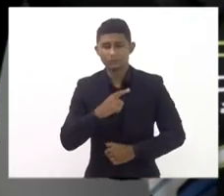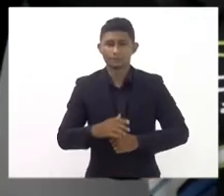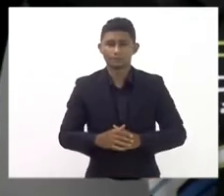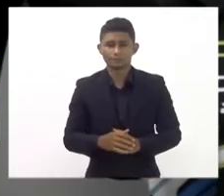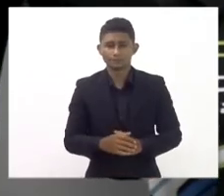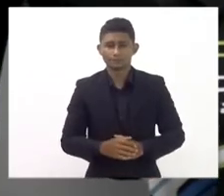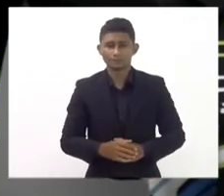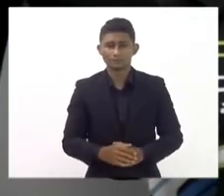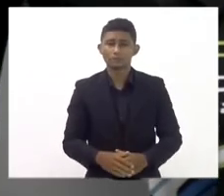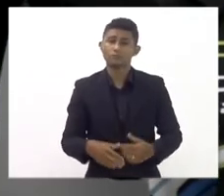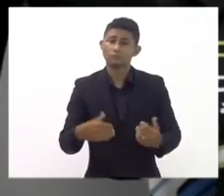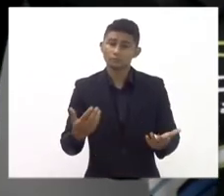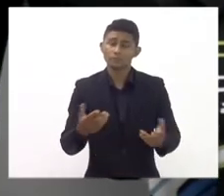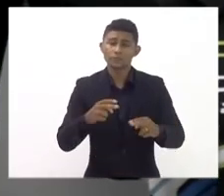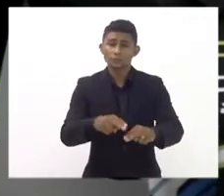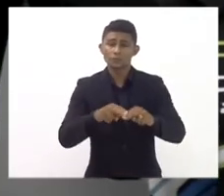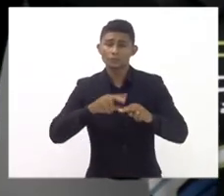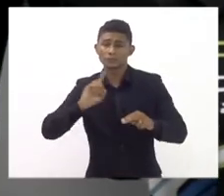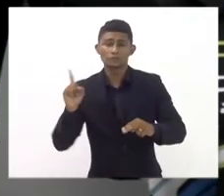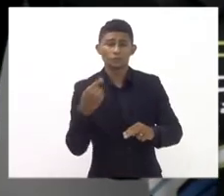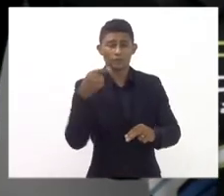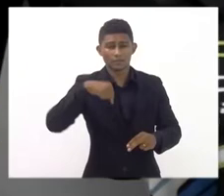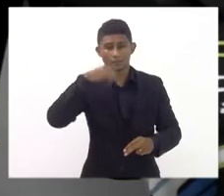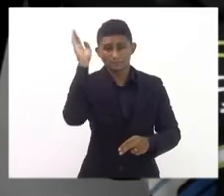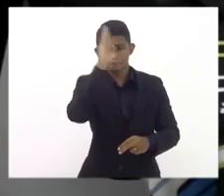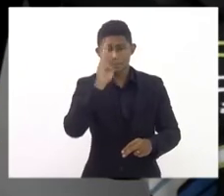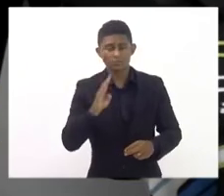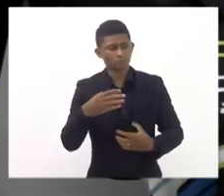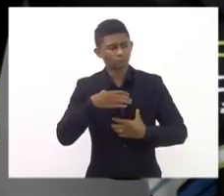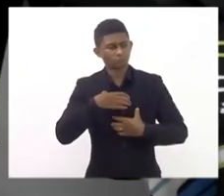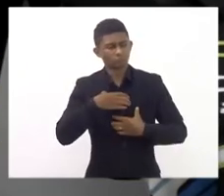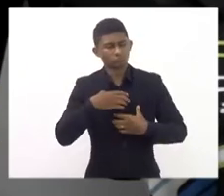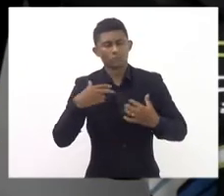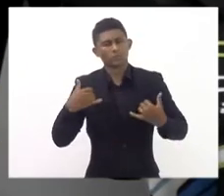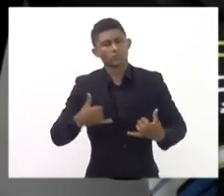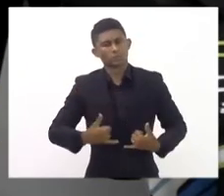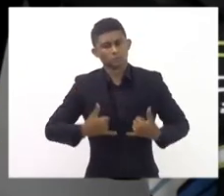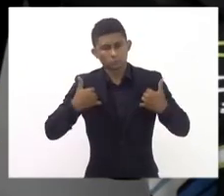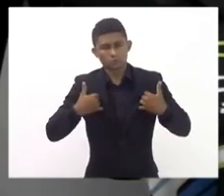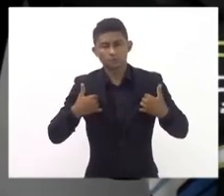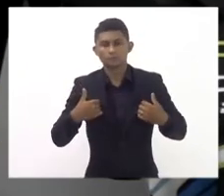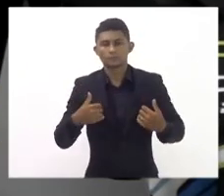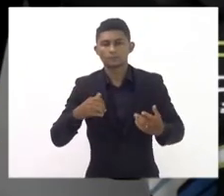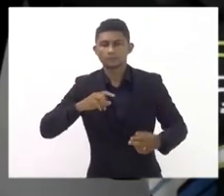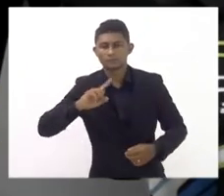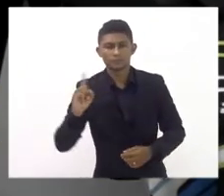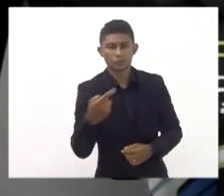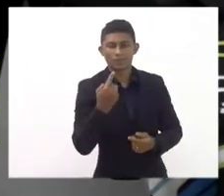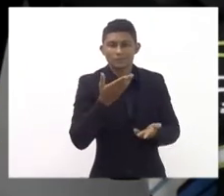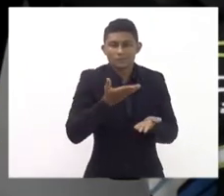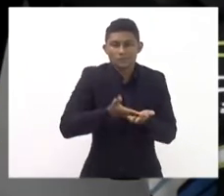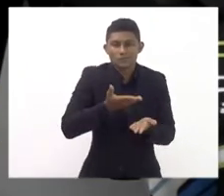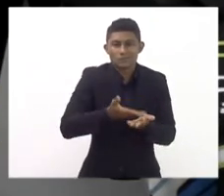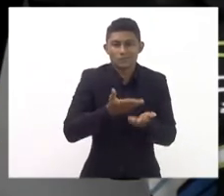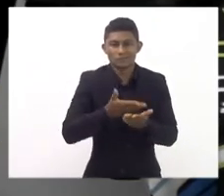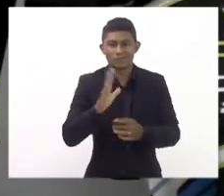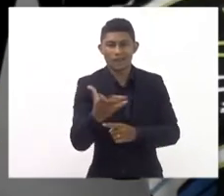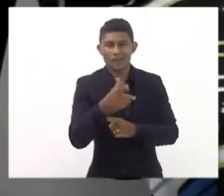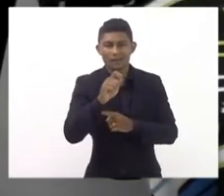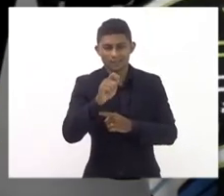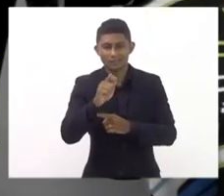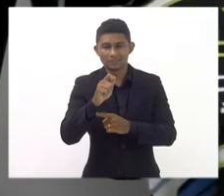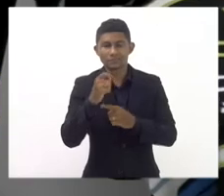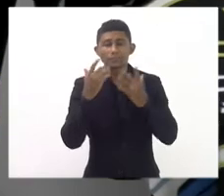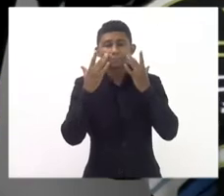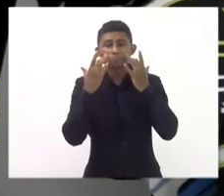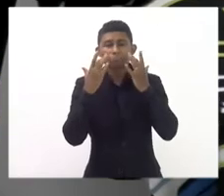Esse é mais um motivo de orgulho para o nosso país. Nós somos estudantes de teatro, das artes dramáticas, e a arte, ela